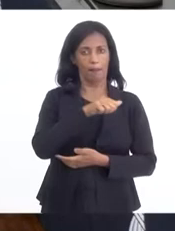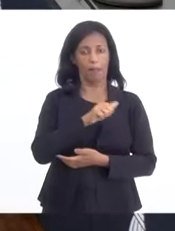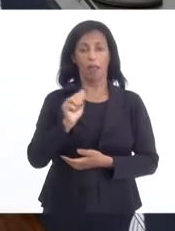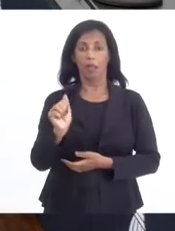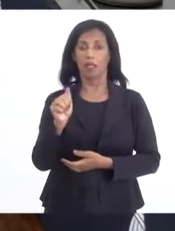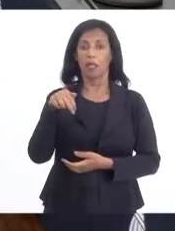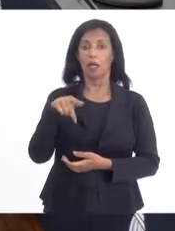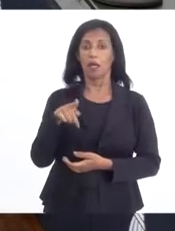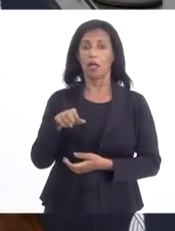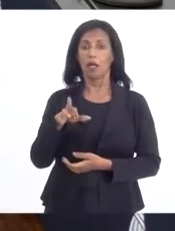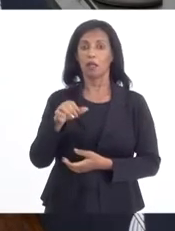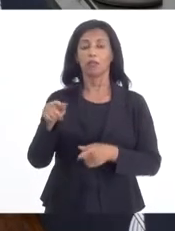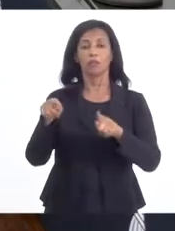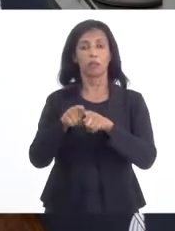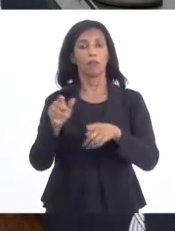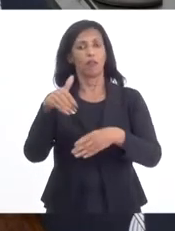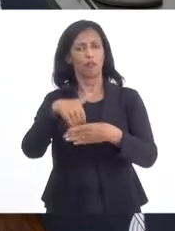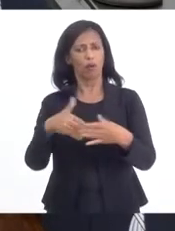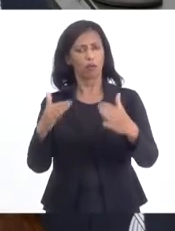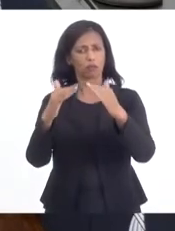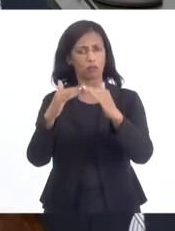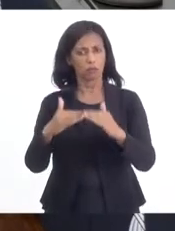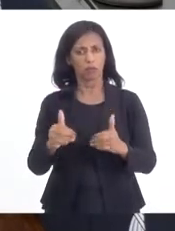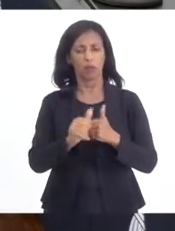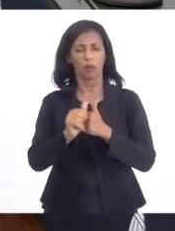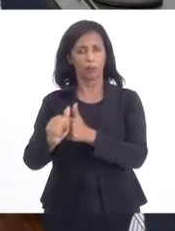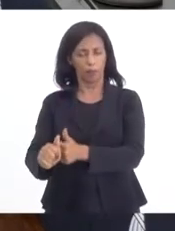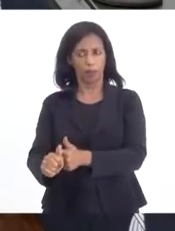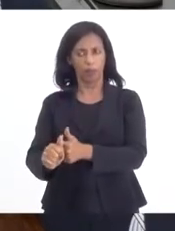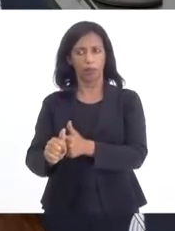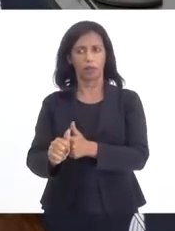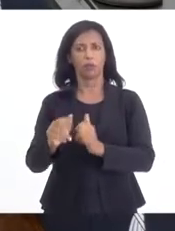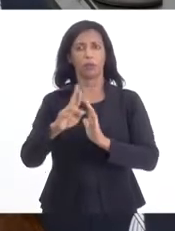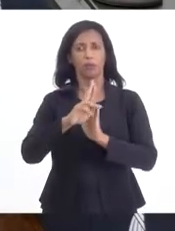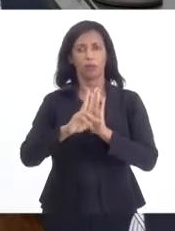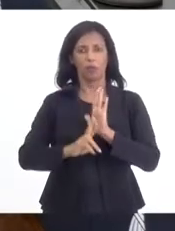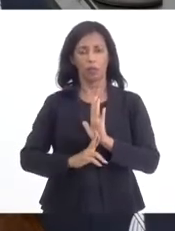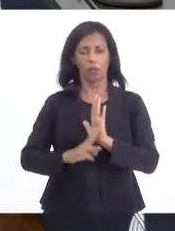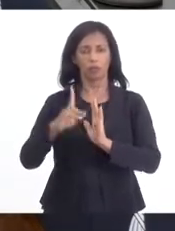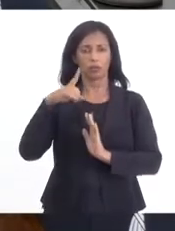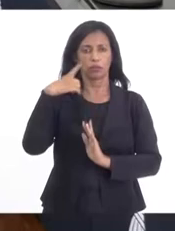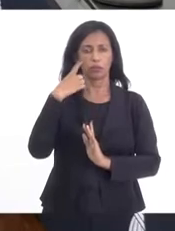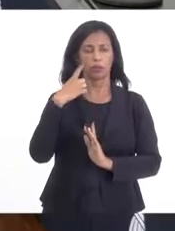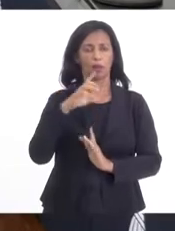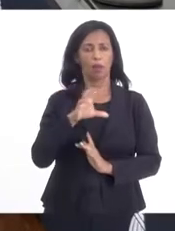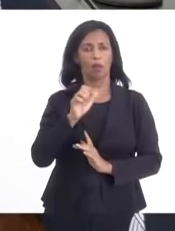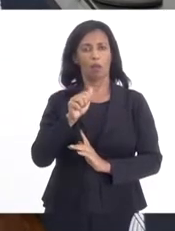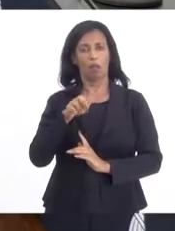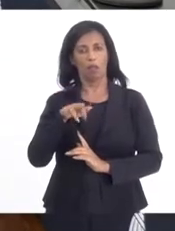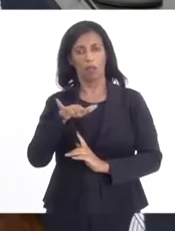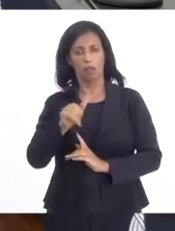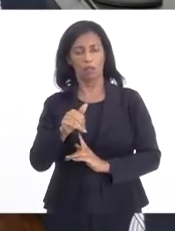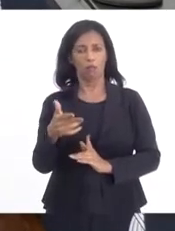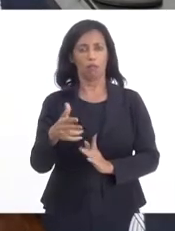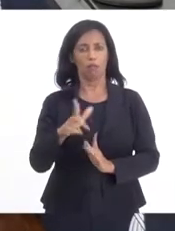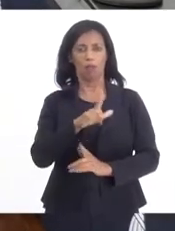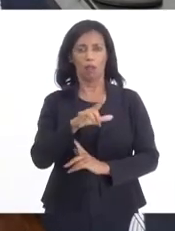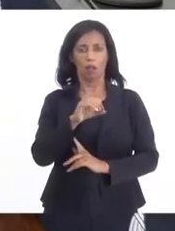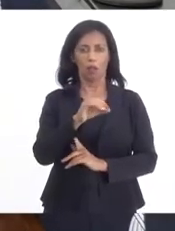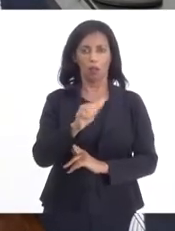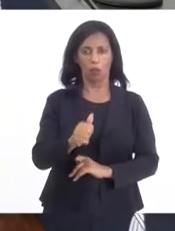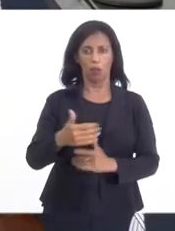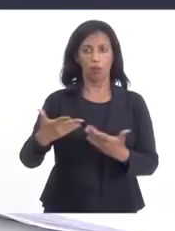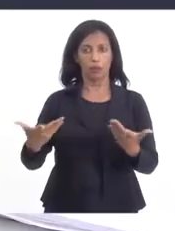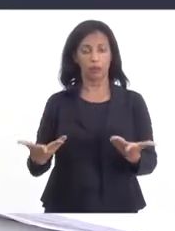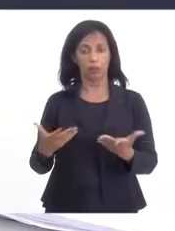Anderson Moraes também vota favorável, acompanhando o relator deputado Márcio Canella na LOA.